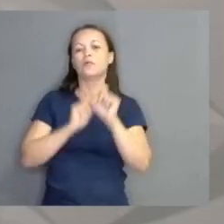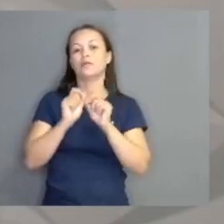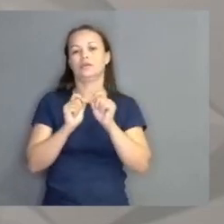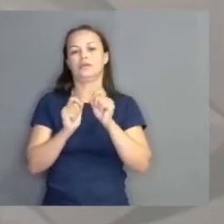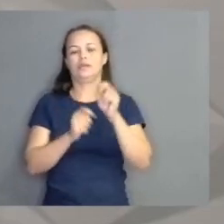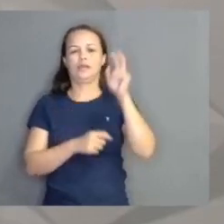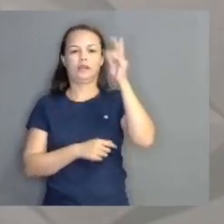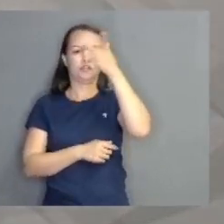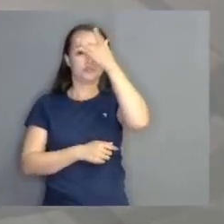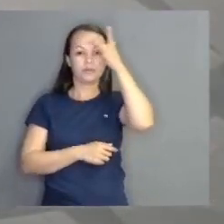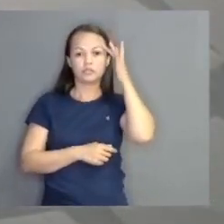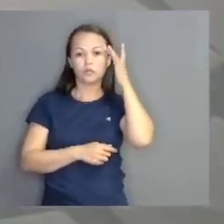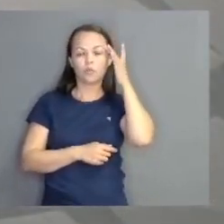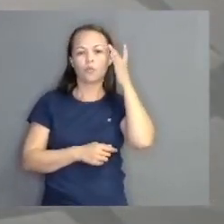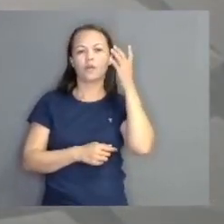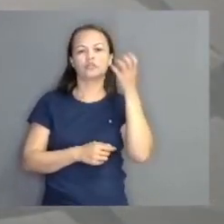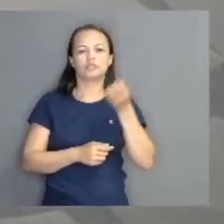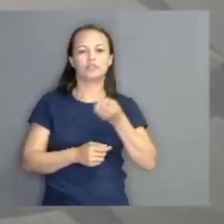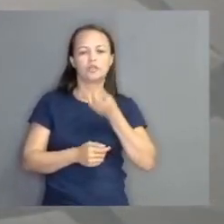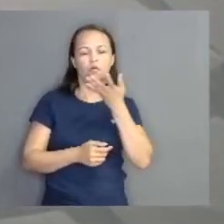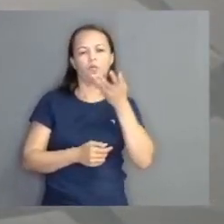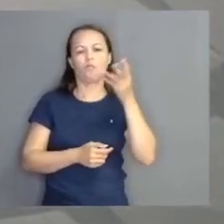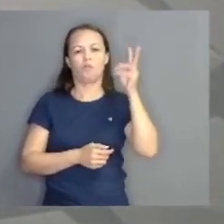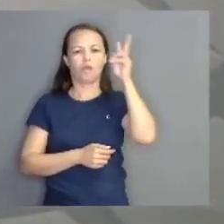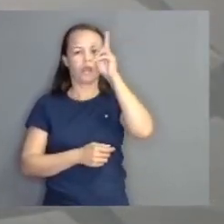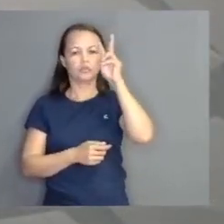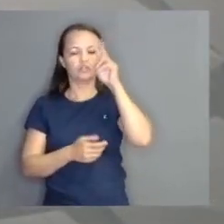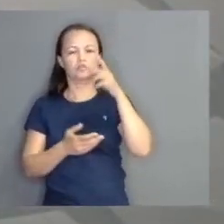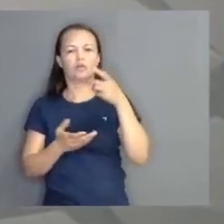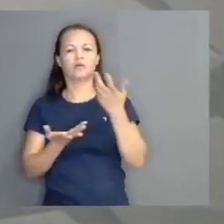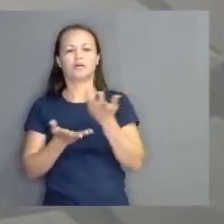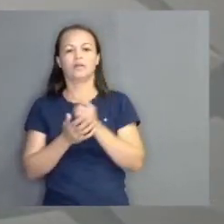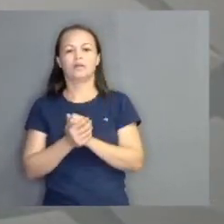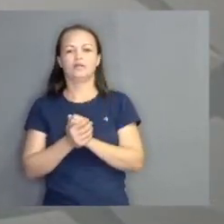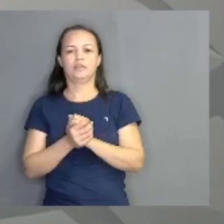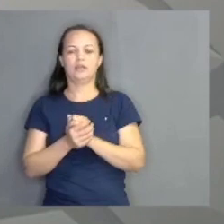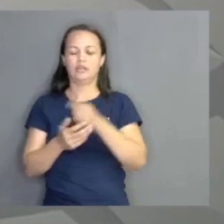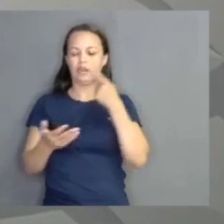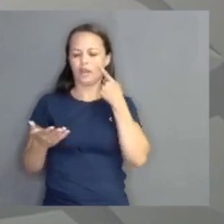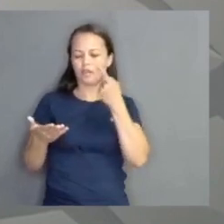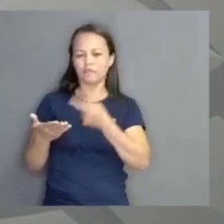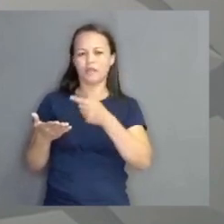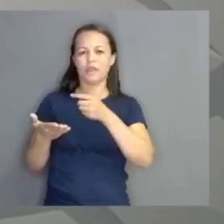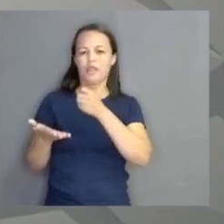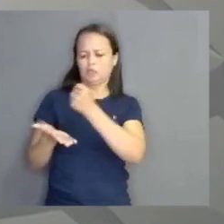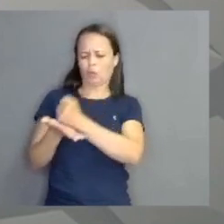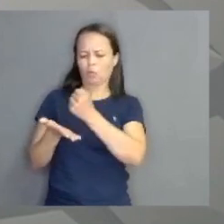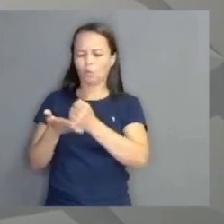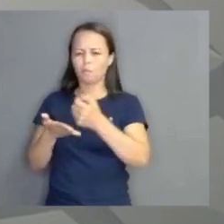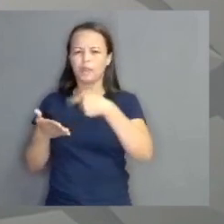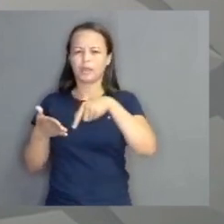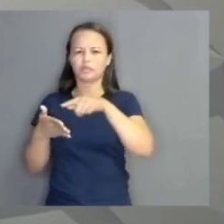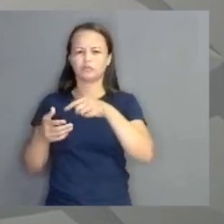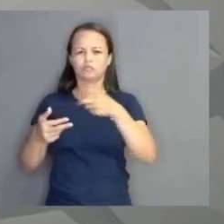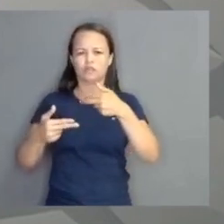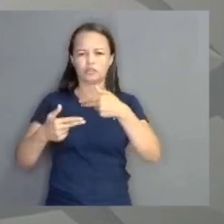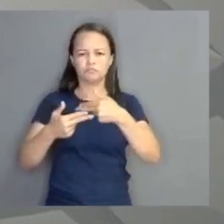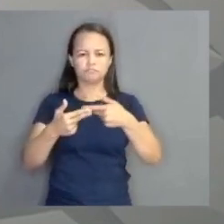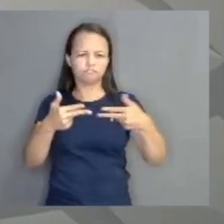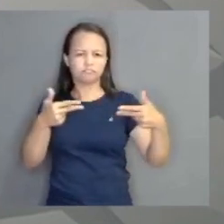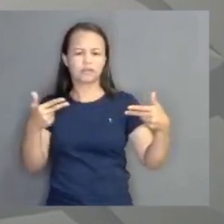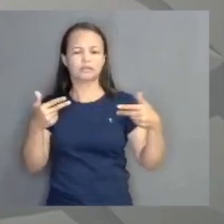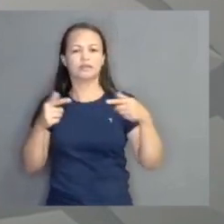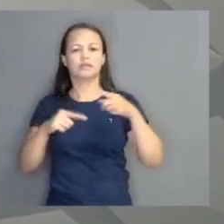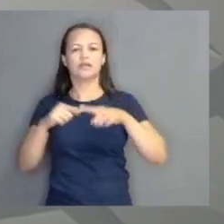se depara com várias situações, ele vê documentos, ele vê materiais, ele